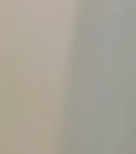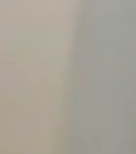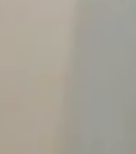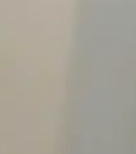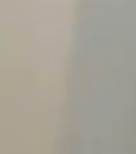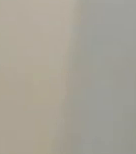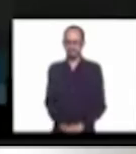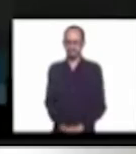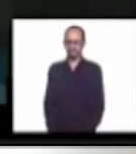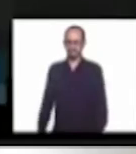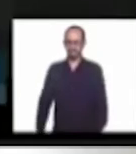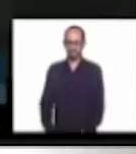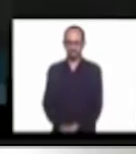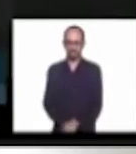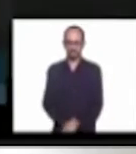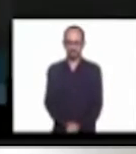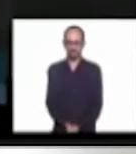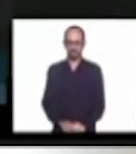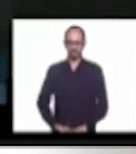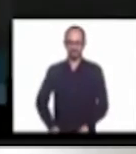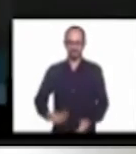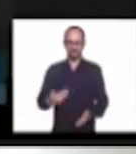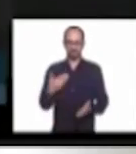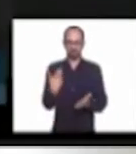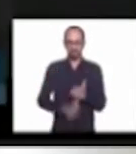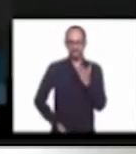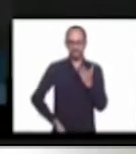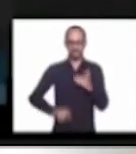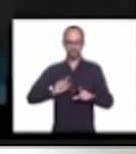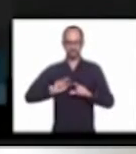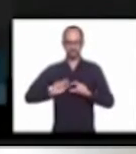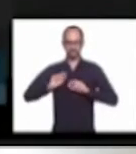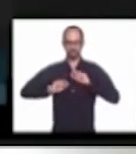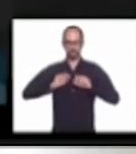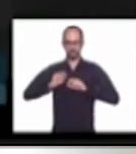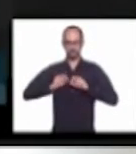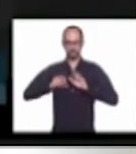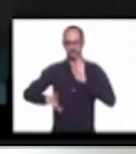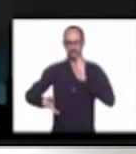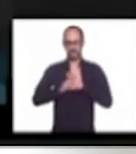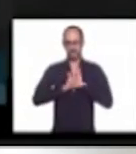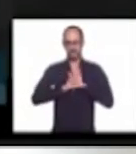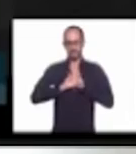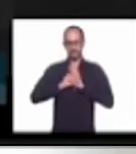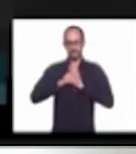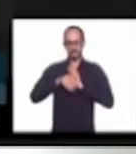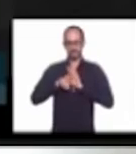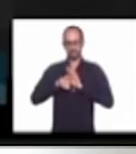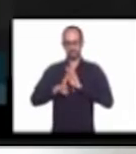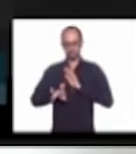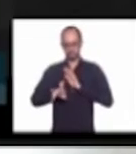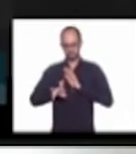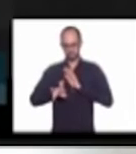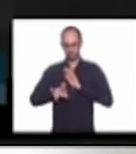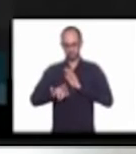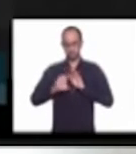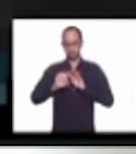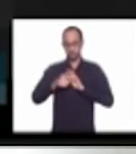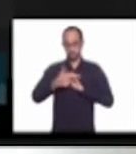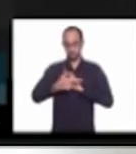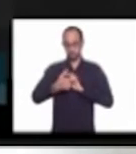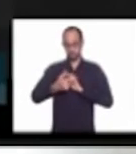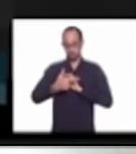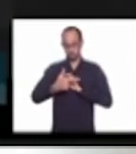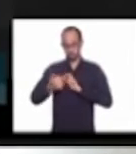participação especial. O parlamentar também falou sobre os prejuízos causados pela Lei Candir e mostrou os cálculos.